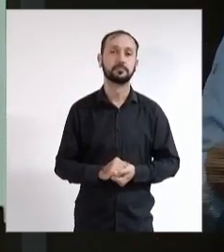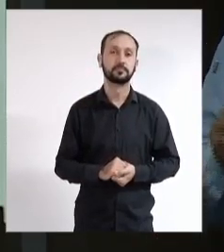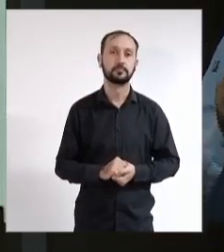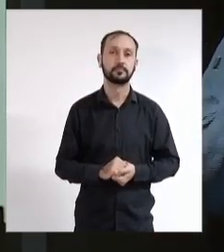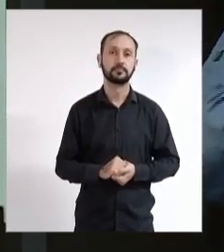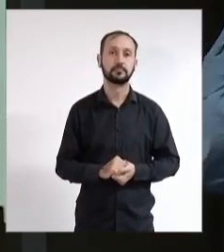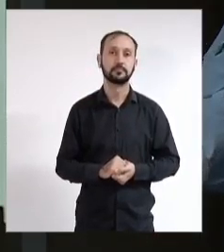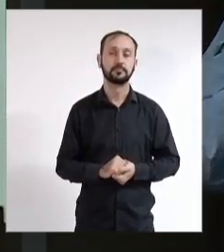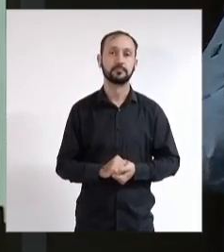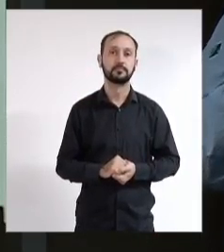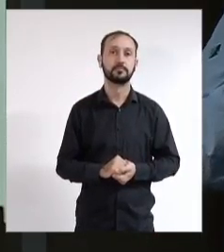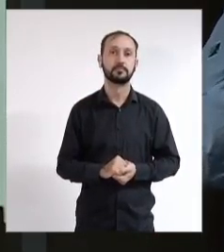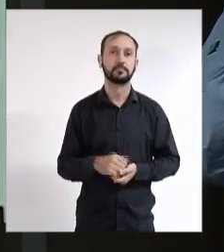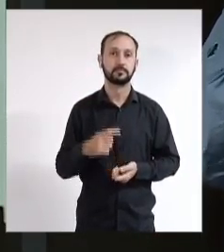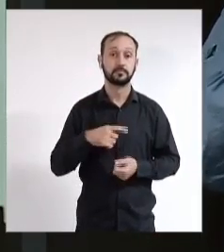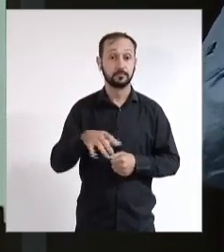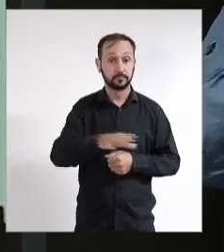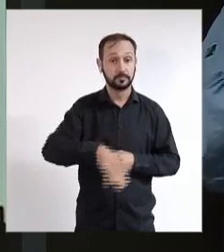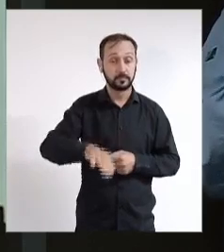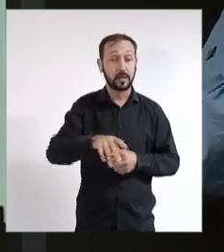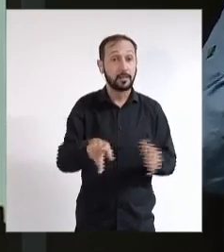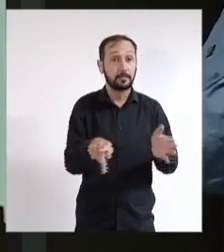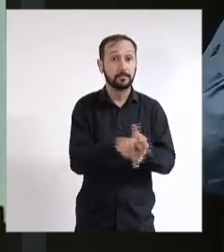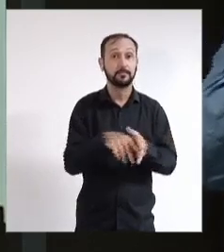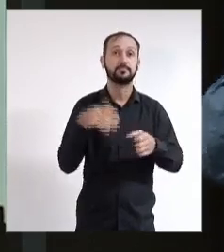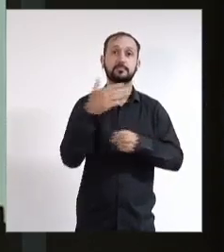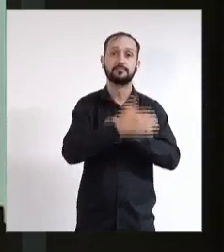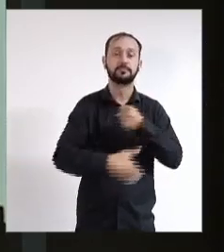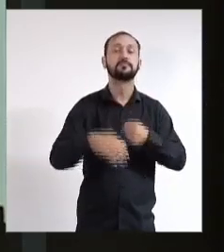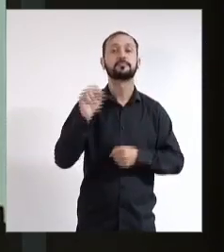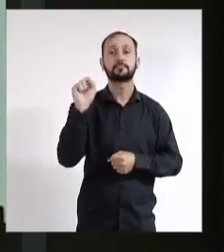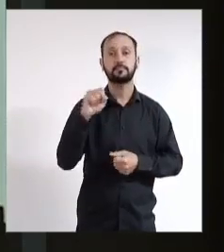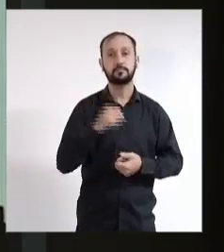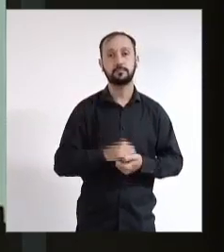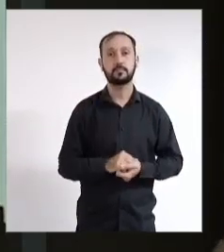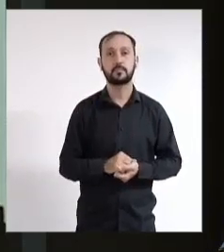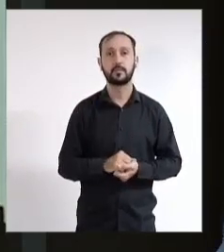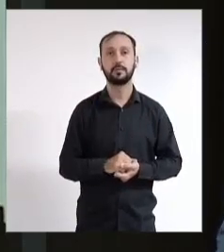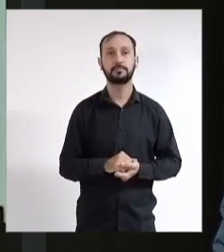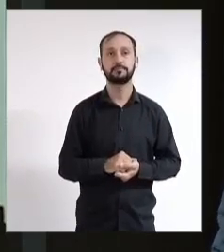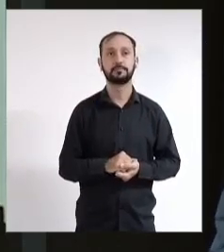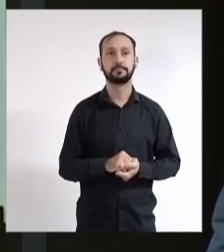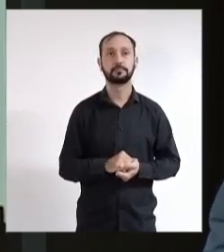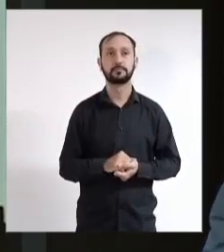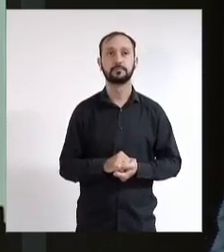roupa então nós temos unidades respectivas sim mas nós temos